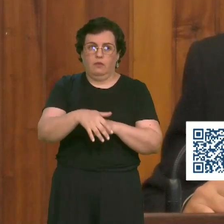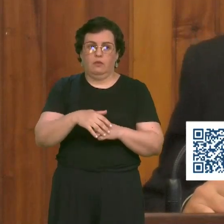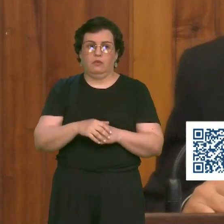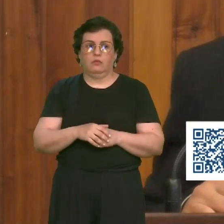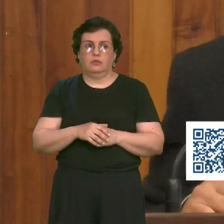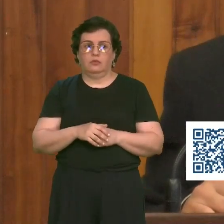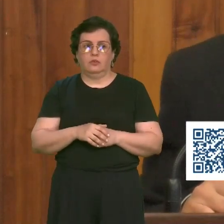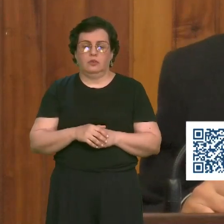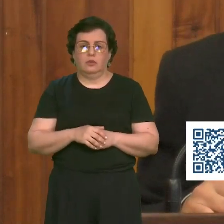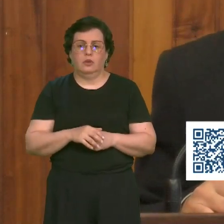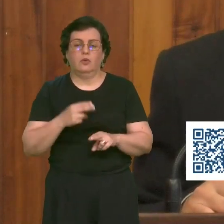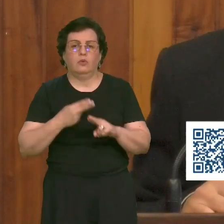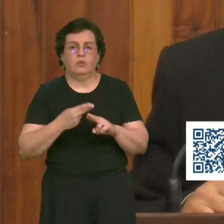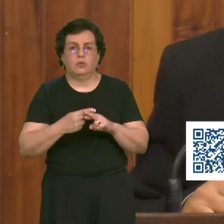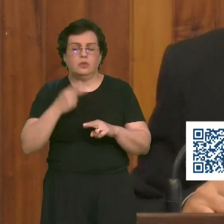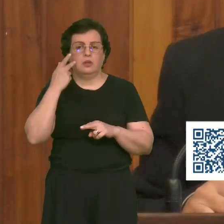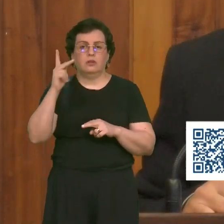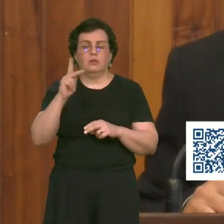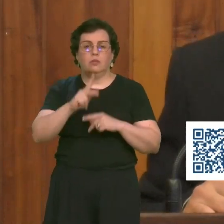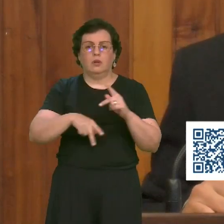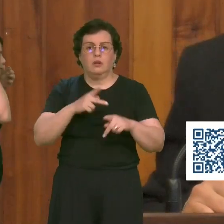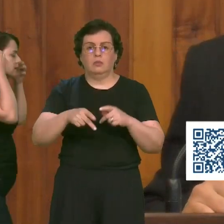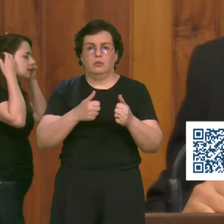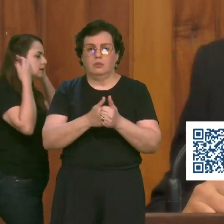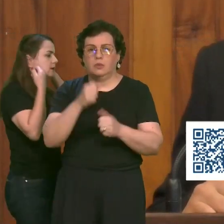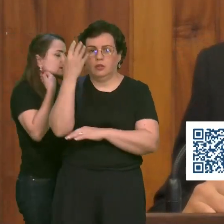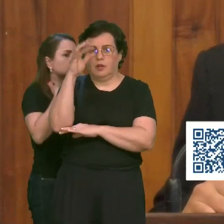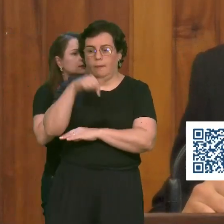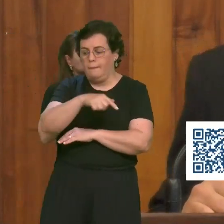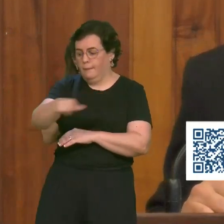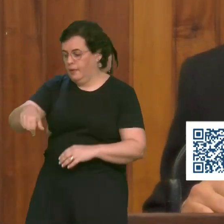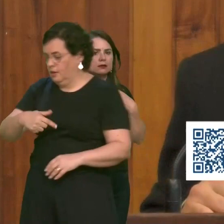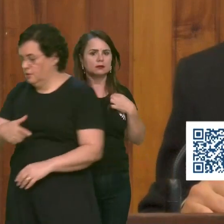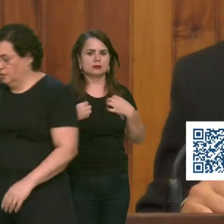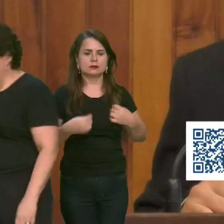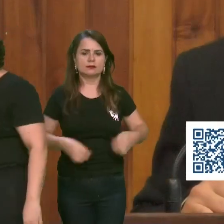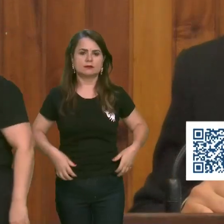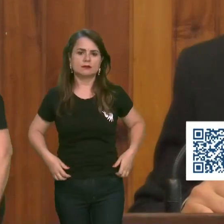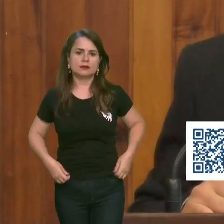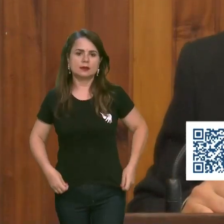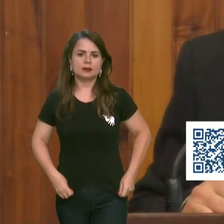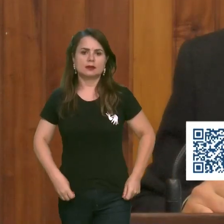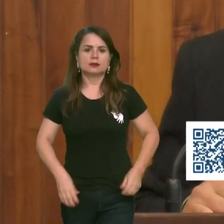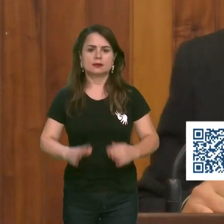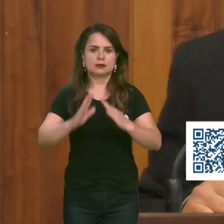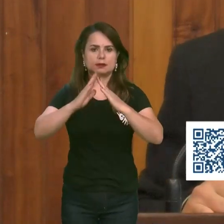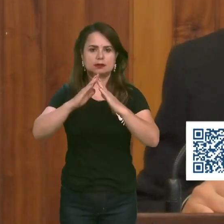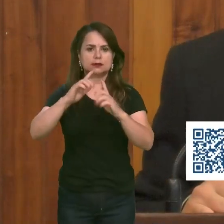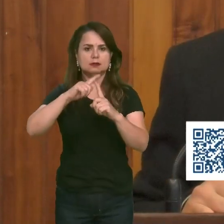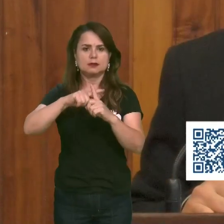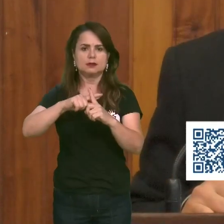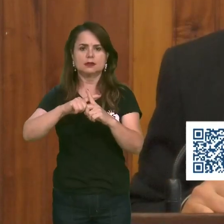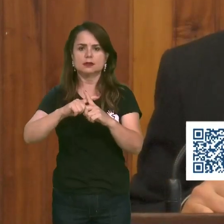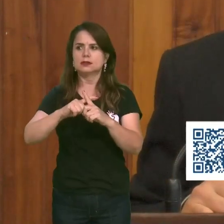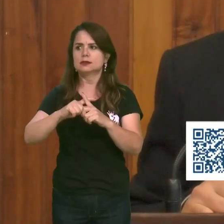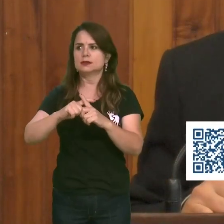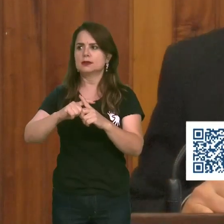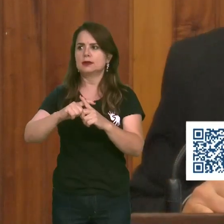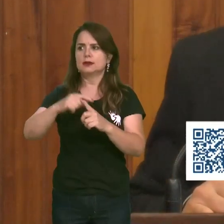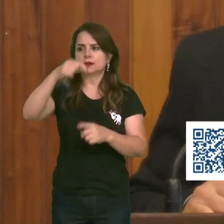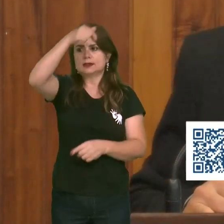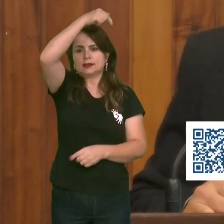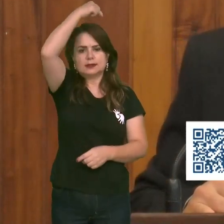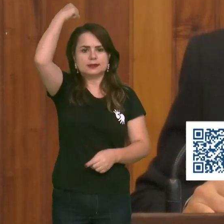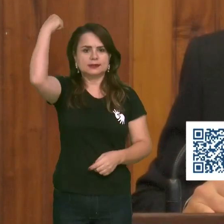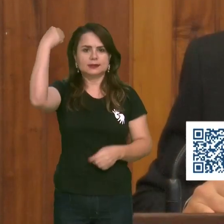muito utilizada a população que fica perto da praça da igreja da Santa Luzia O problema é que essa água essa